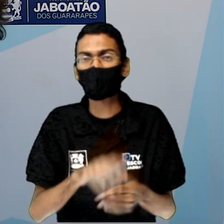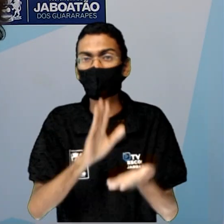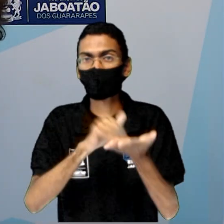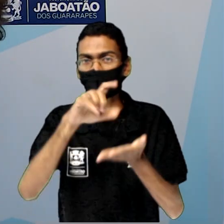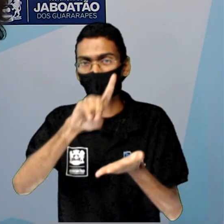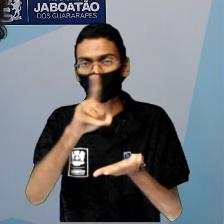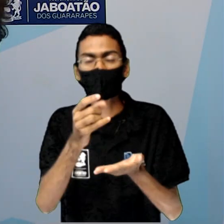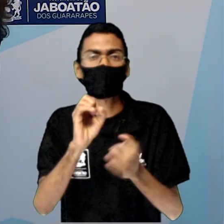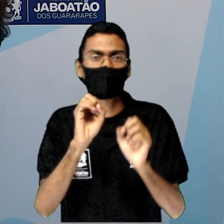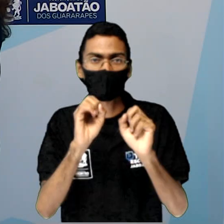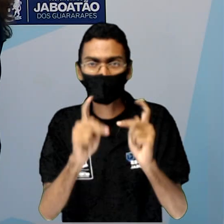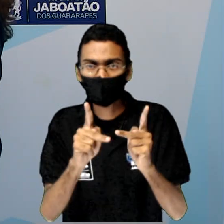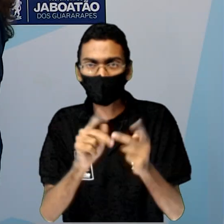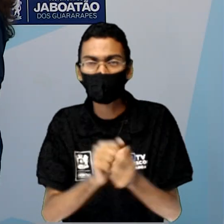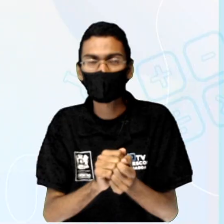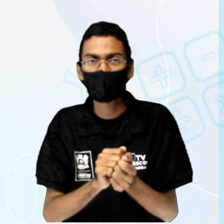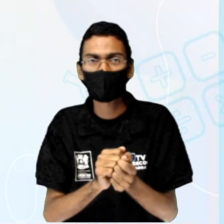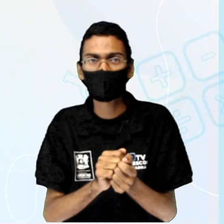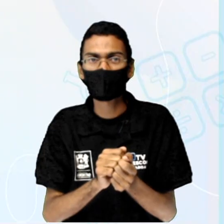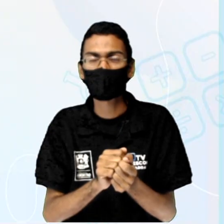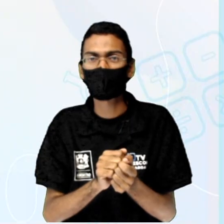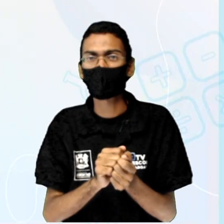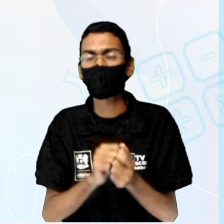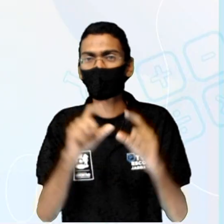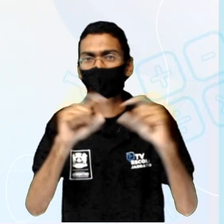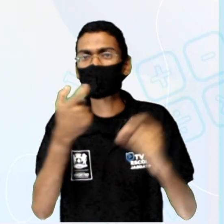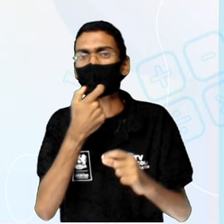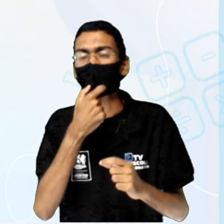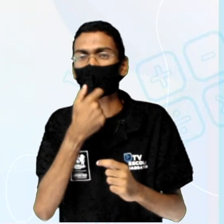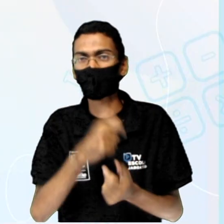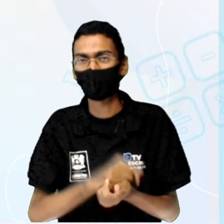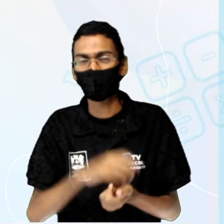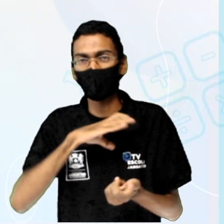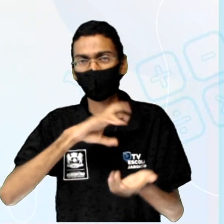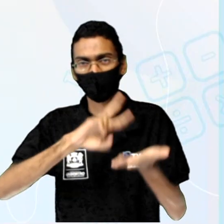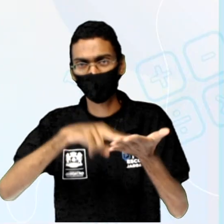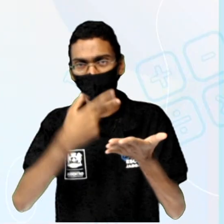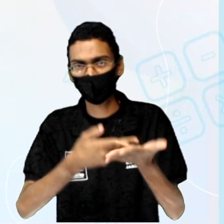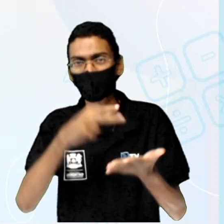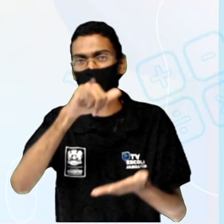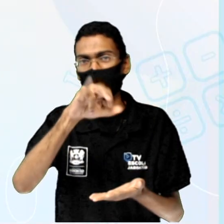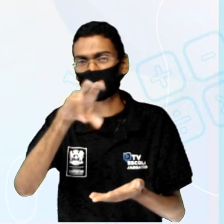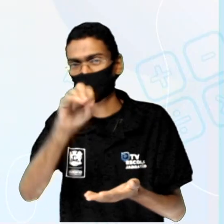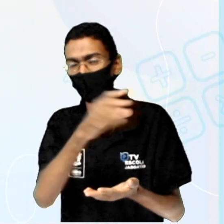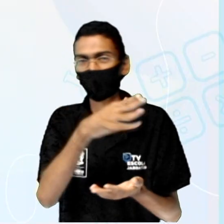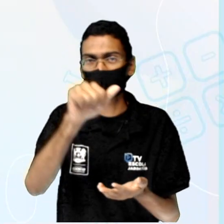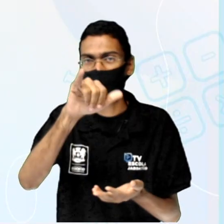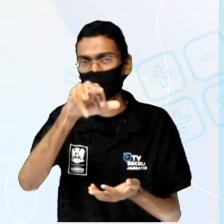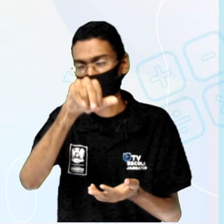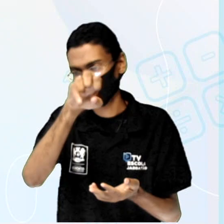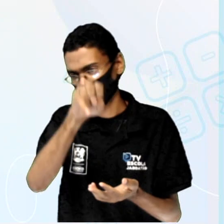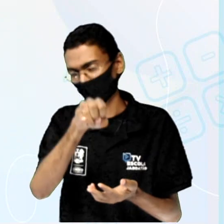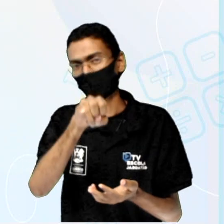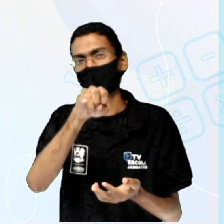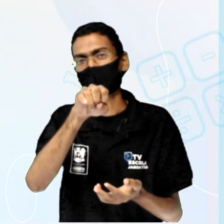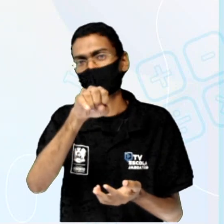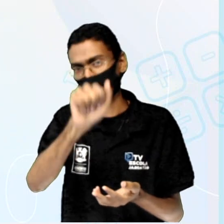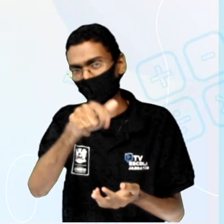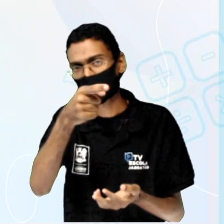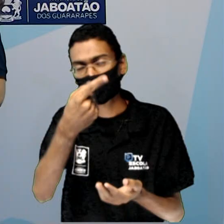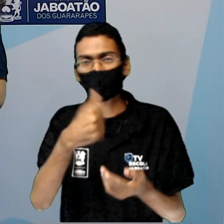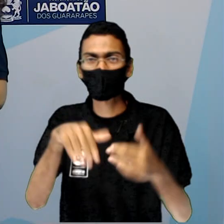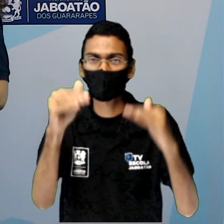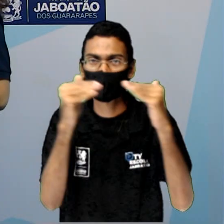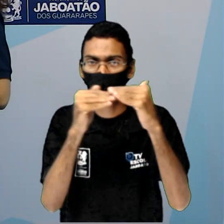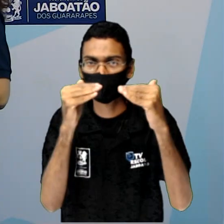Nicole and Mariana agreed with each other. Nicole e Mariana concordaram uma com a